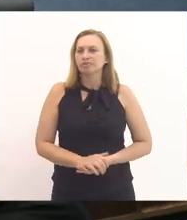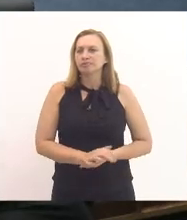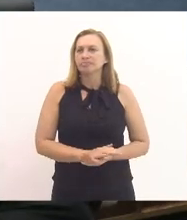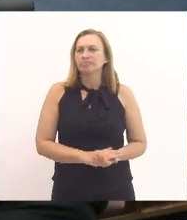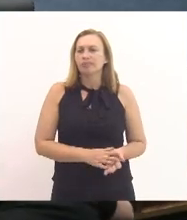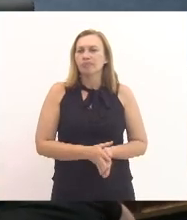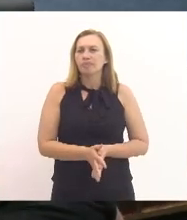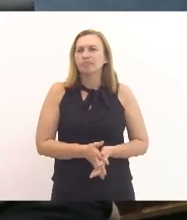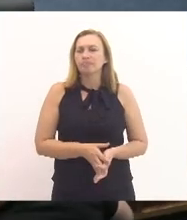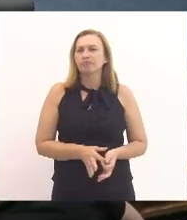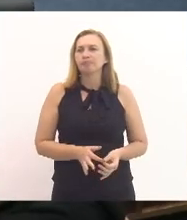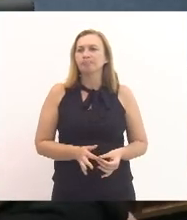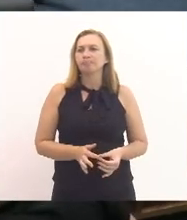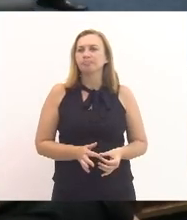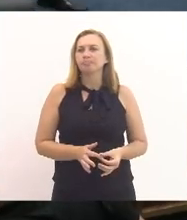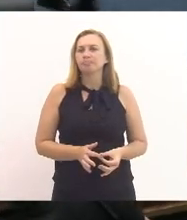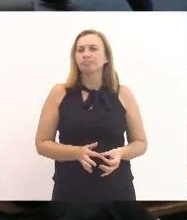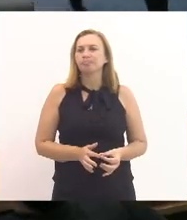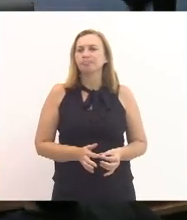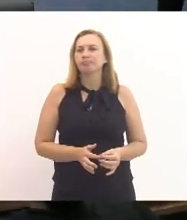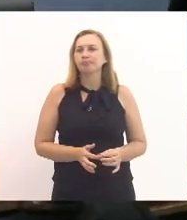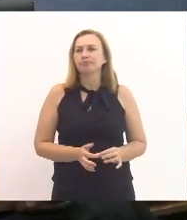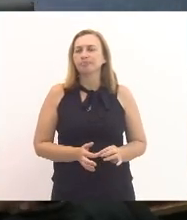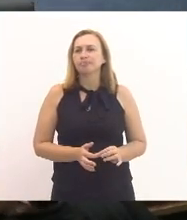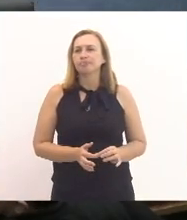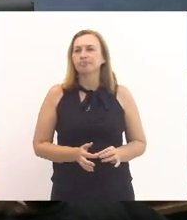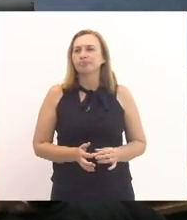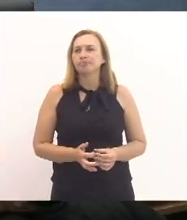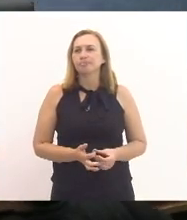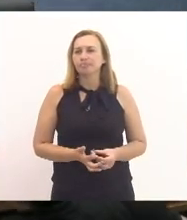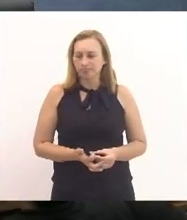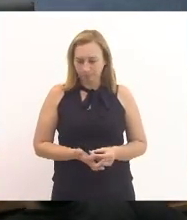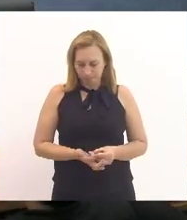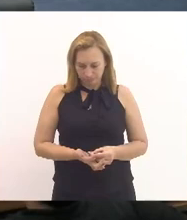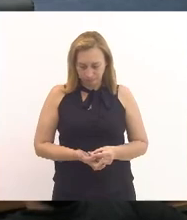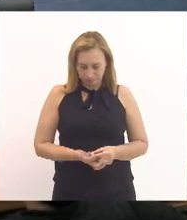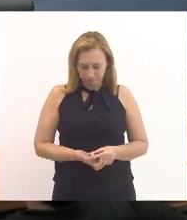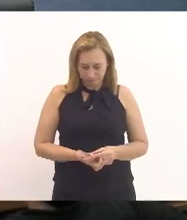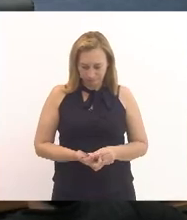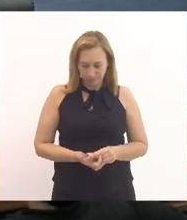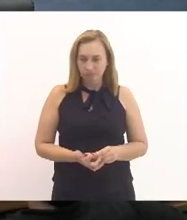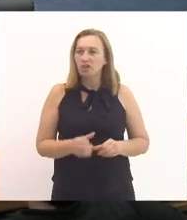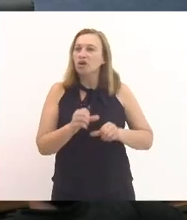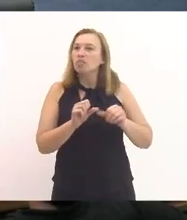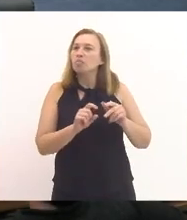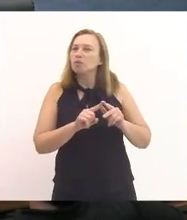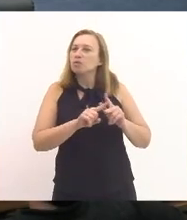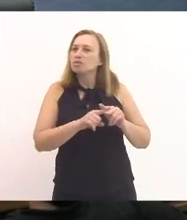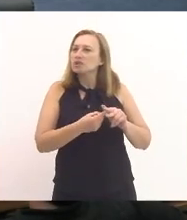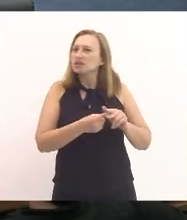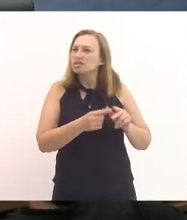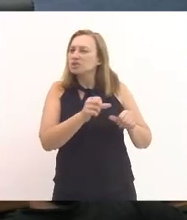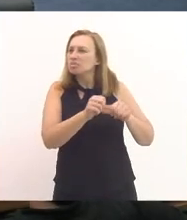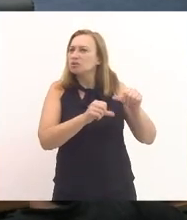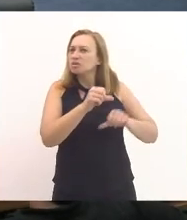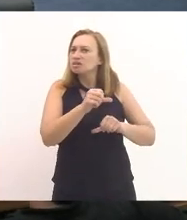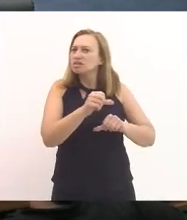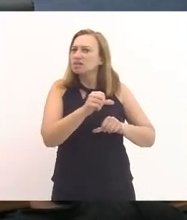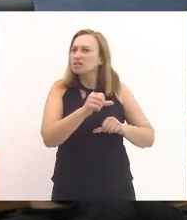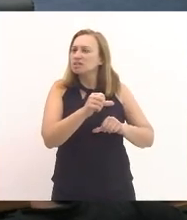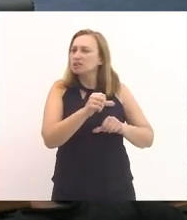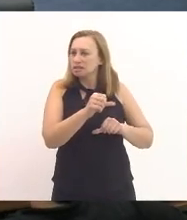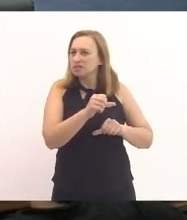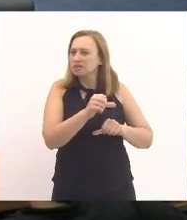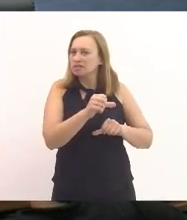eu acho que minhas alteração de cargos aí tem que botar o Rodrigo Amorim em alguma coisa sabia que o bichinho